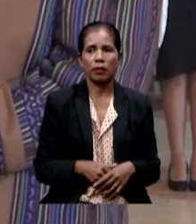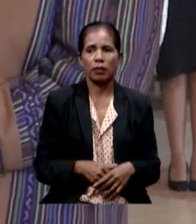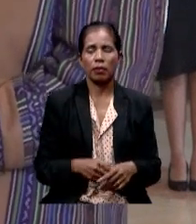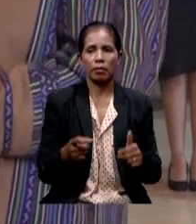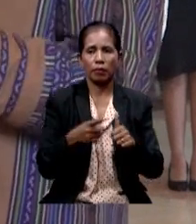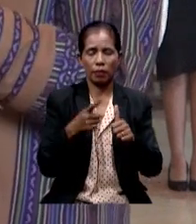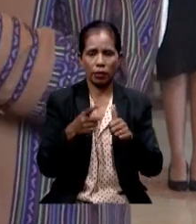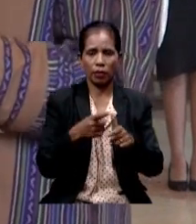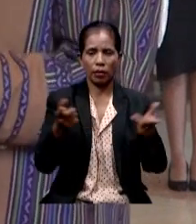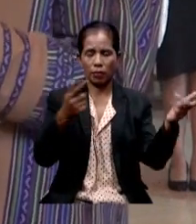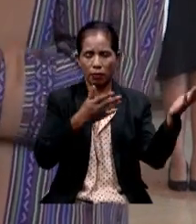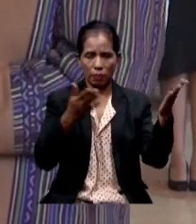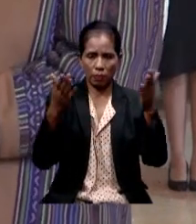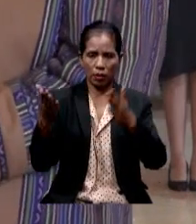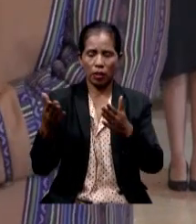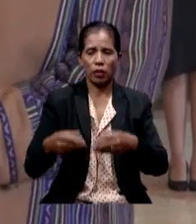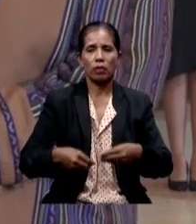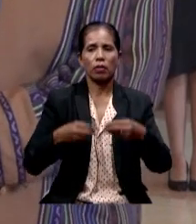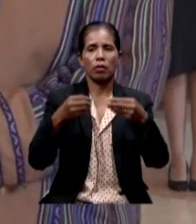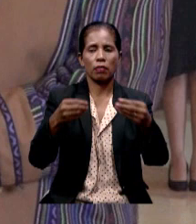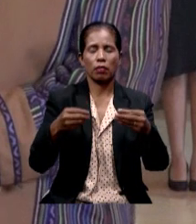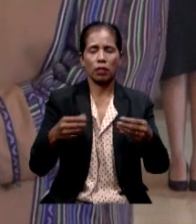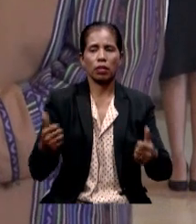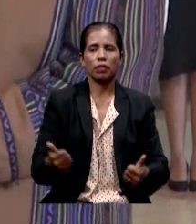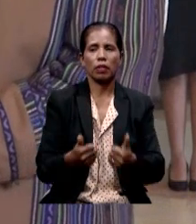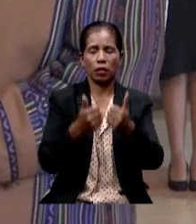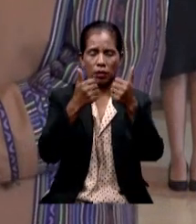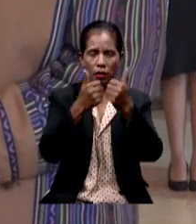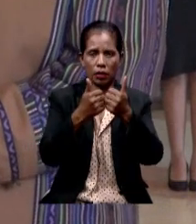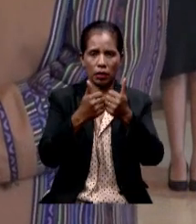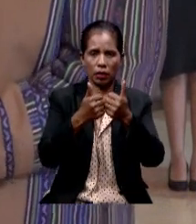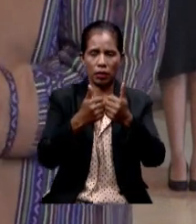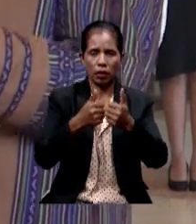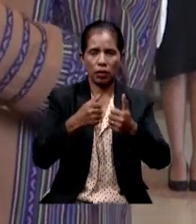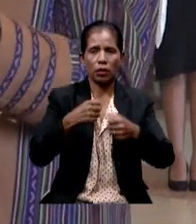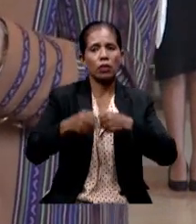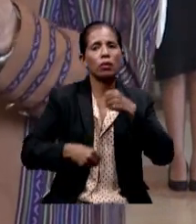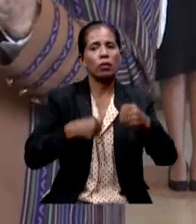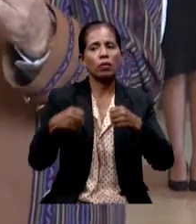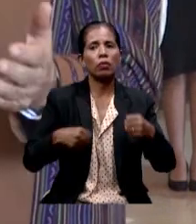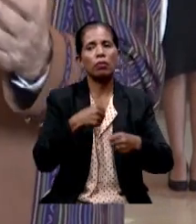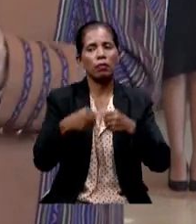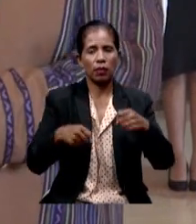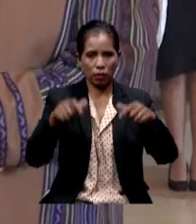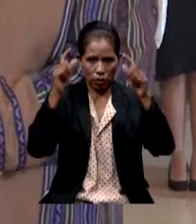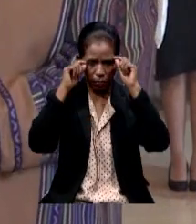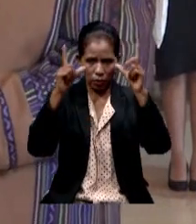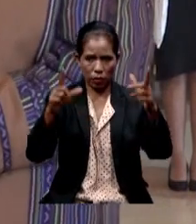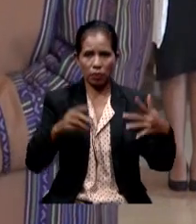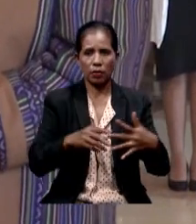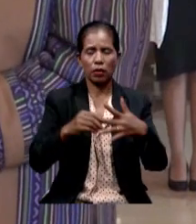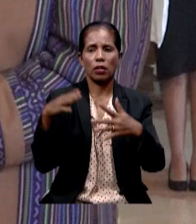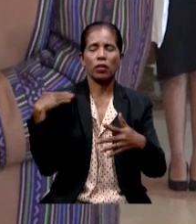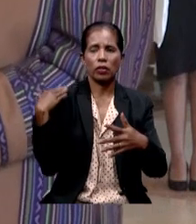primeiro, para animar. Desporto, boxing e Timor-Leste, né? Que é específico, jovem Bara